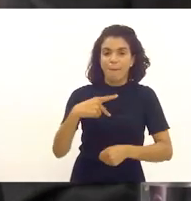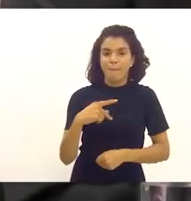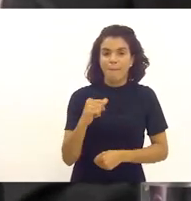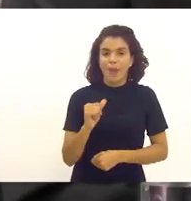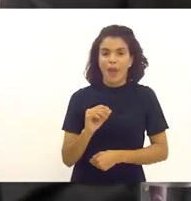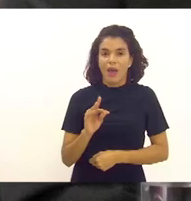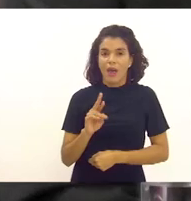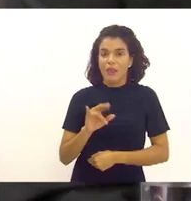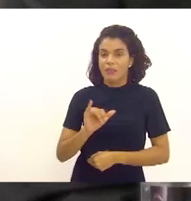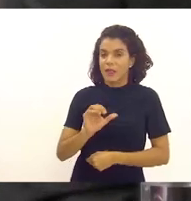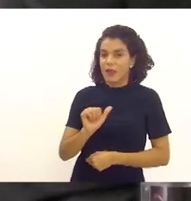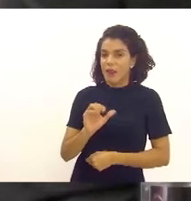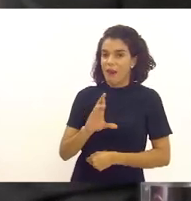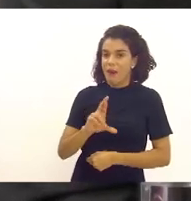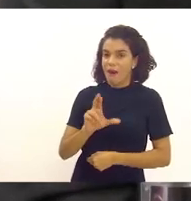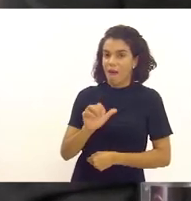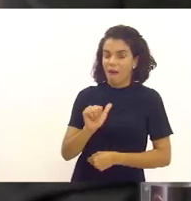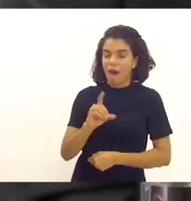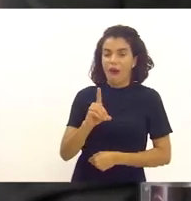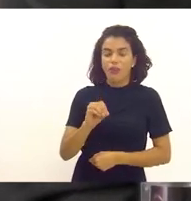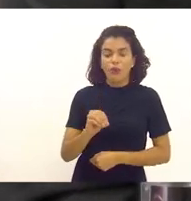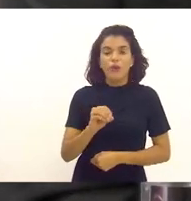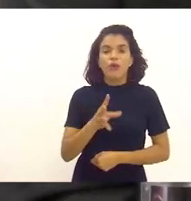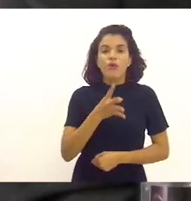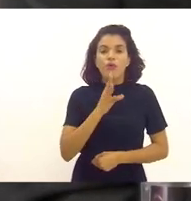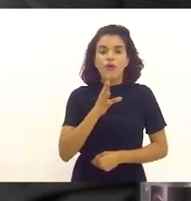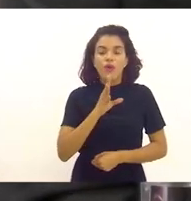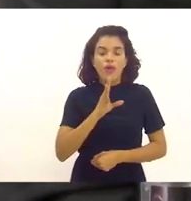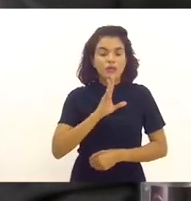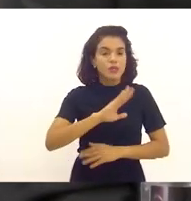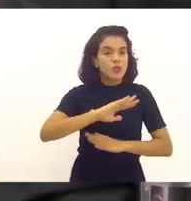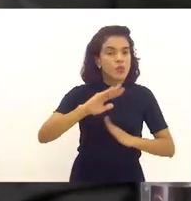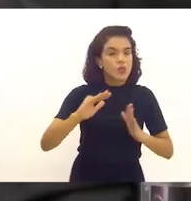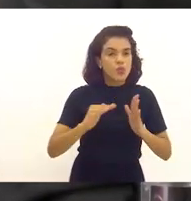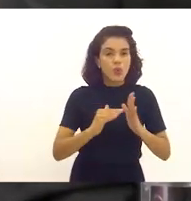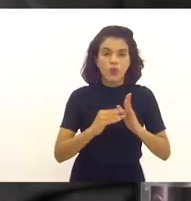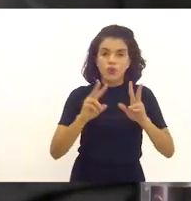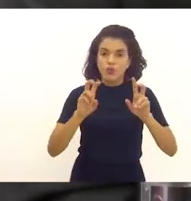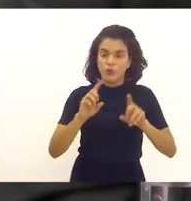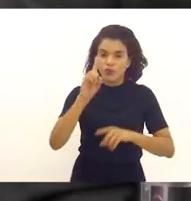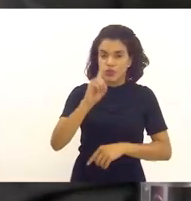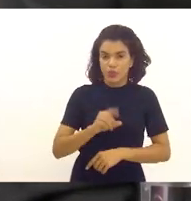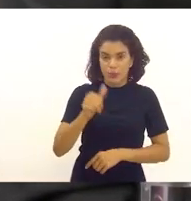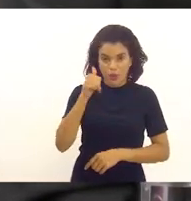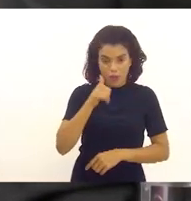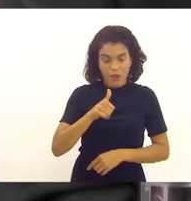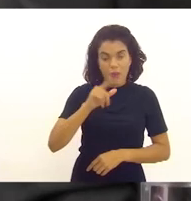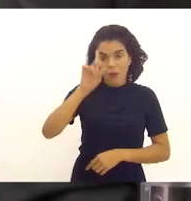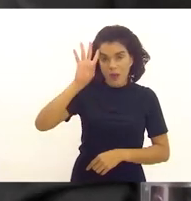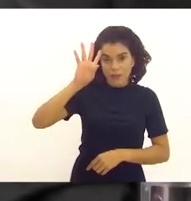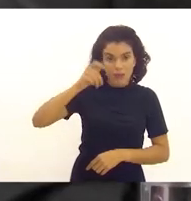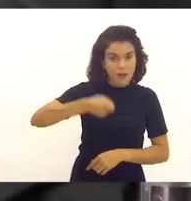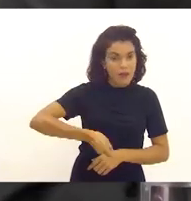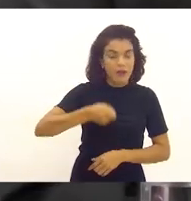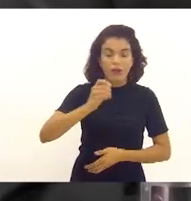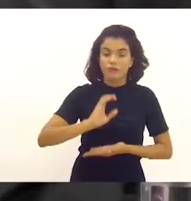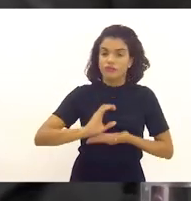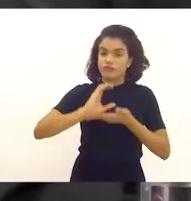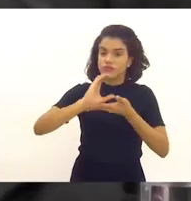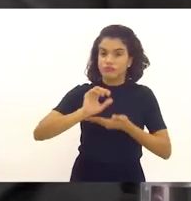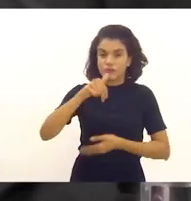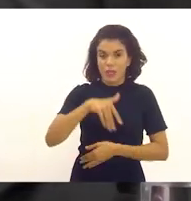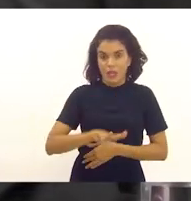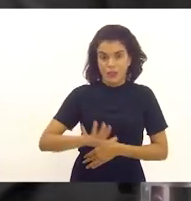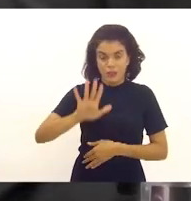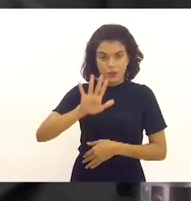compreender todos os tratados de direitos humanos isso por determinação do Conselho Nacional de Justiça além